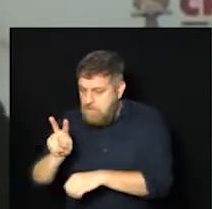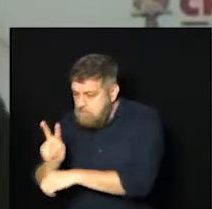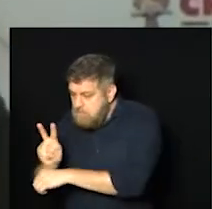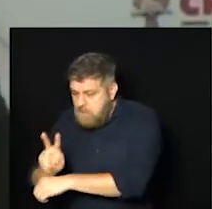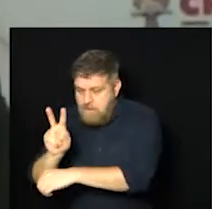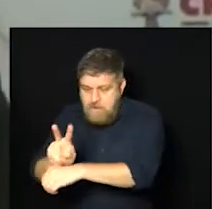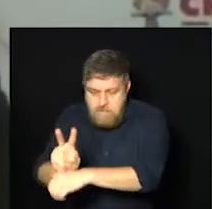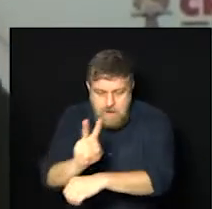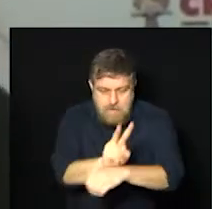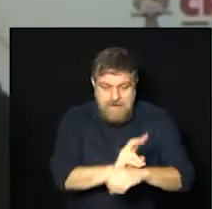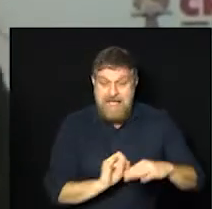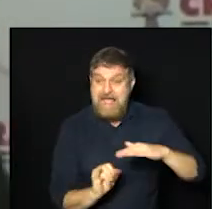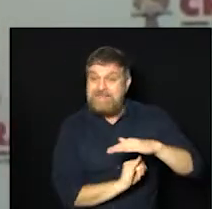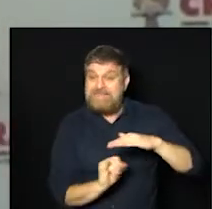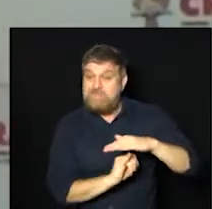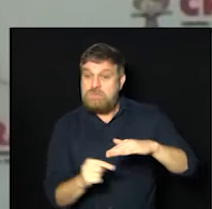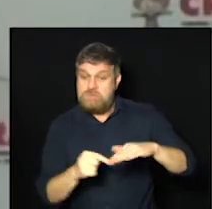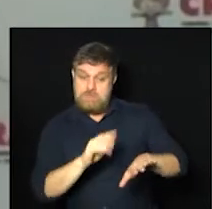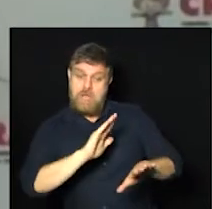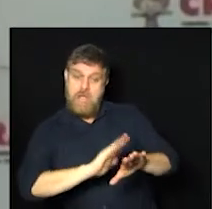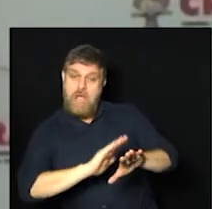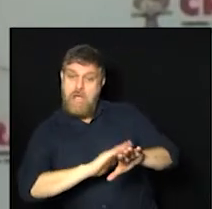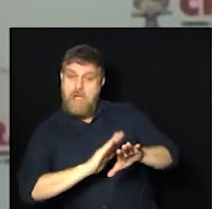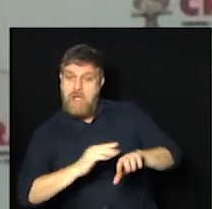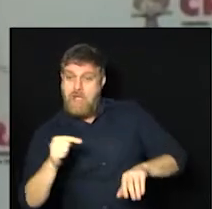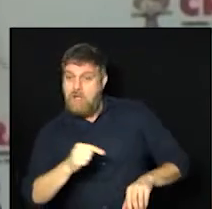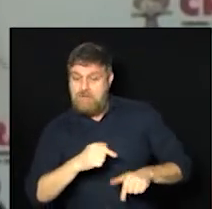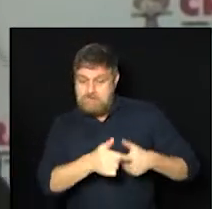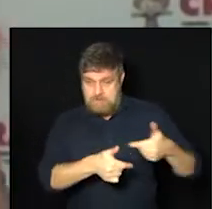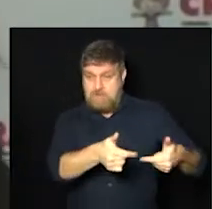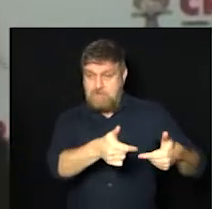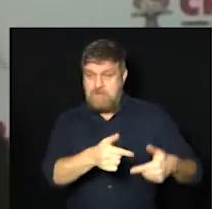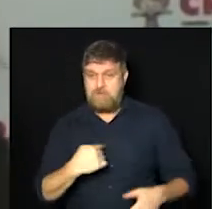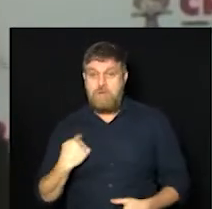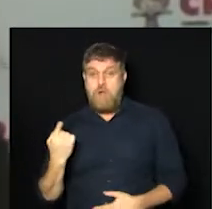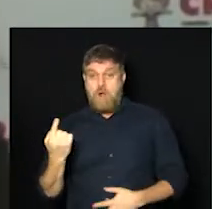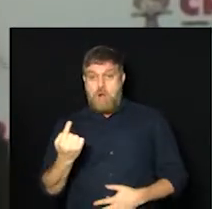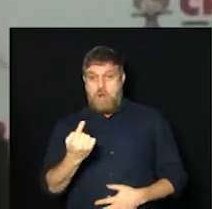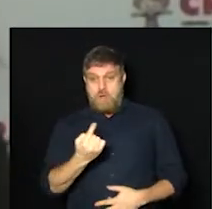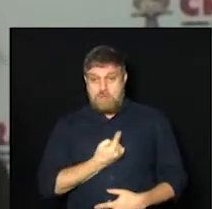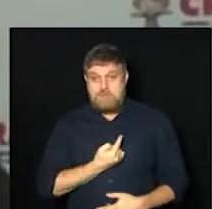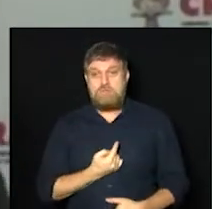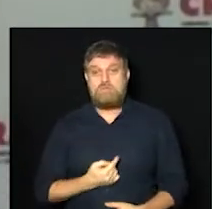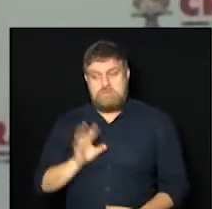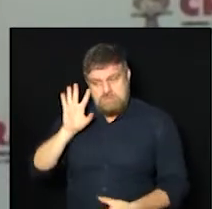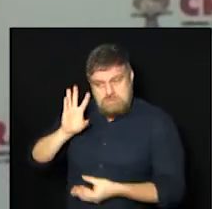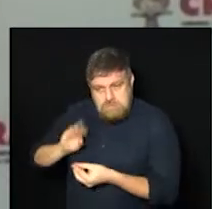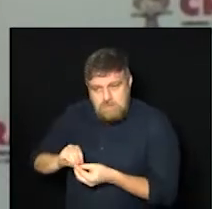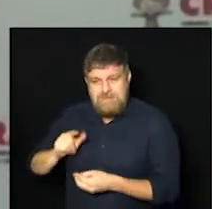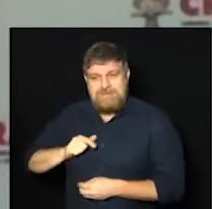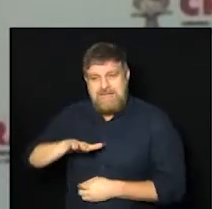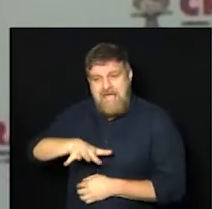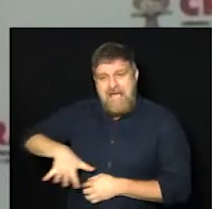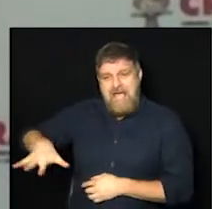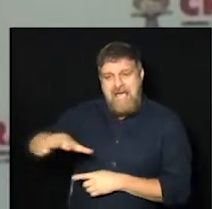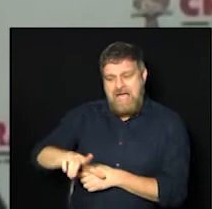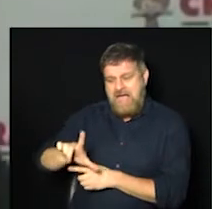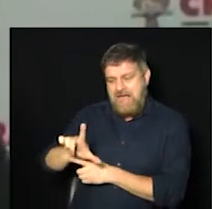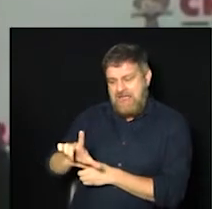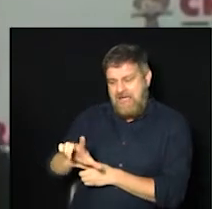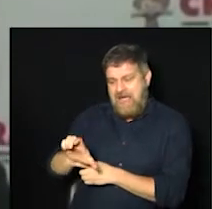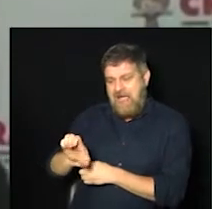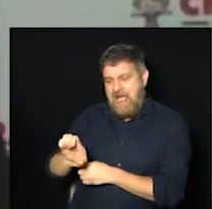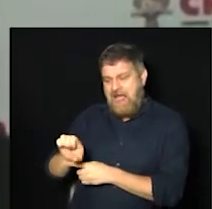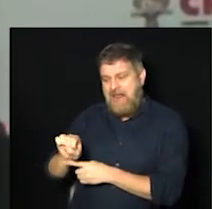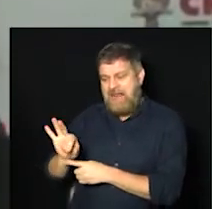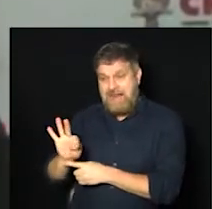as instituições que fazem esse serviço. Nós somos um desses serviços. Atendemos a região leste de Campinas e toda